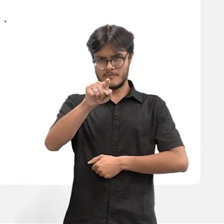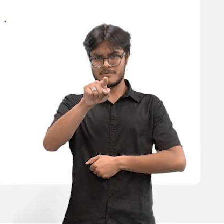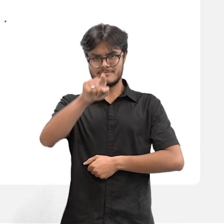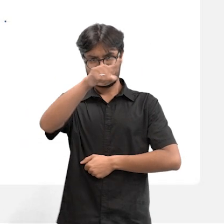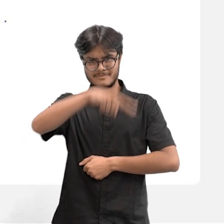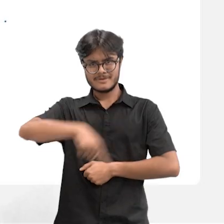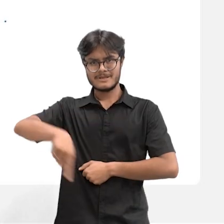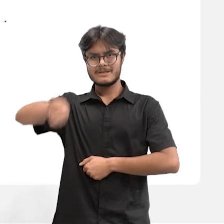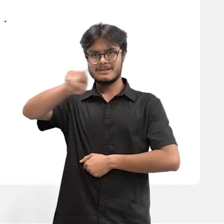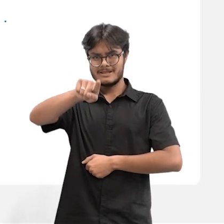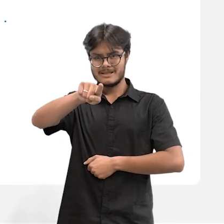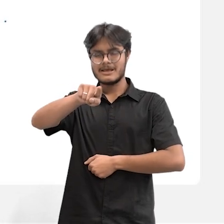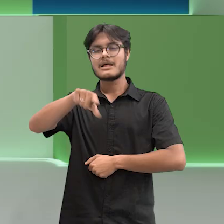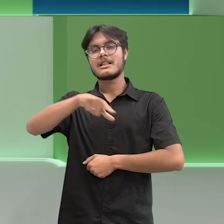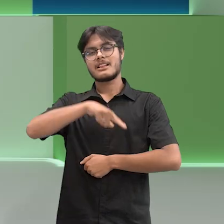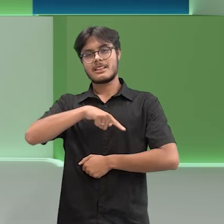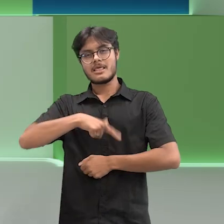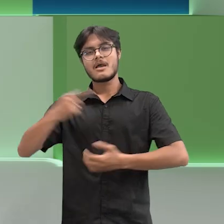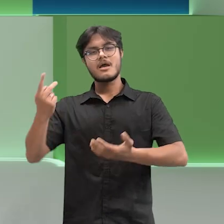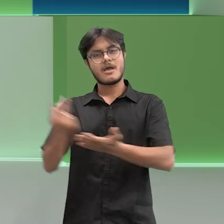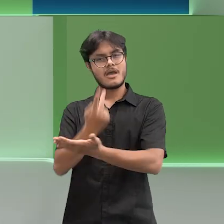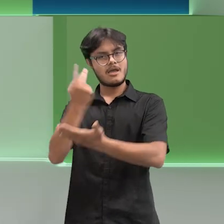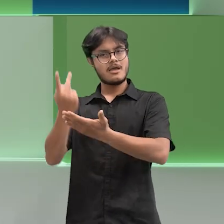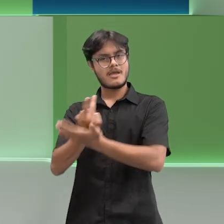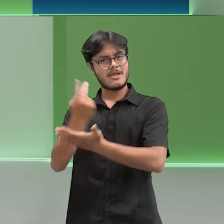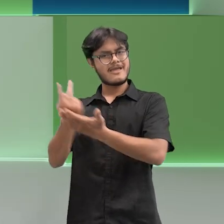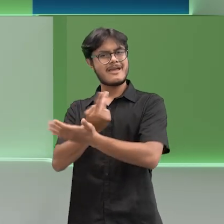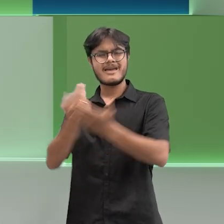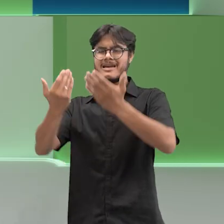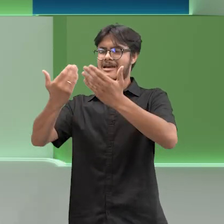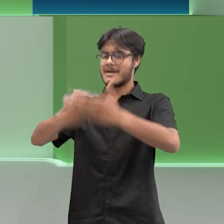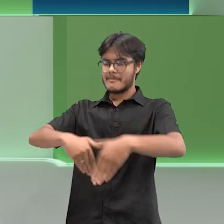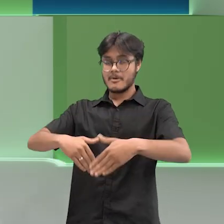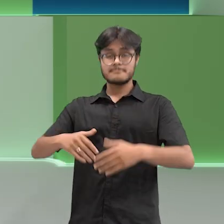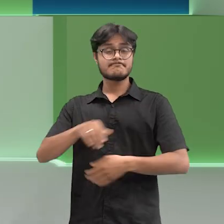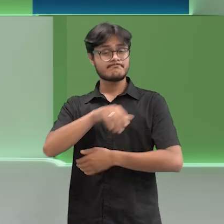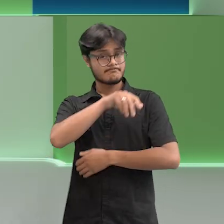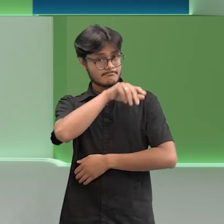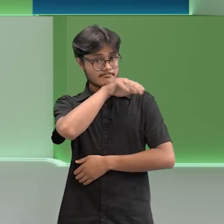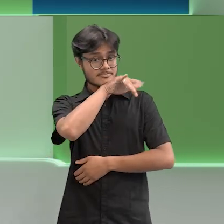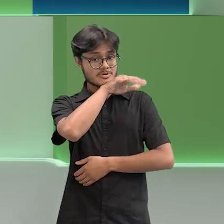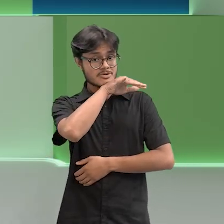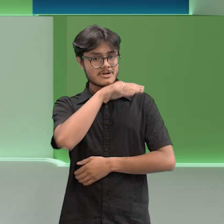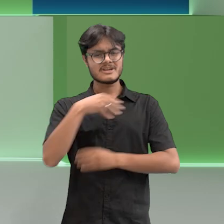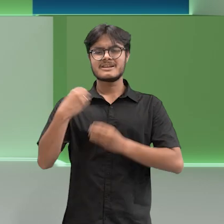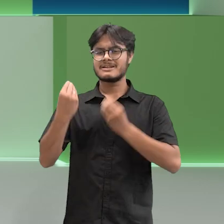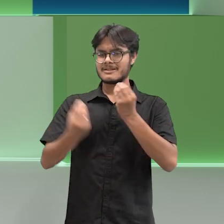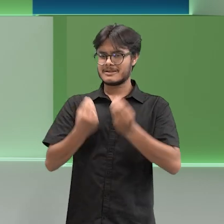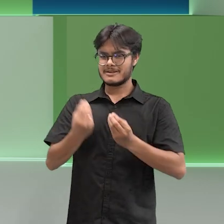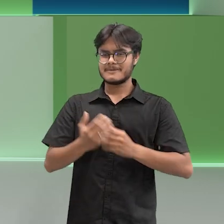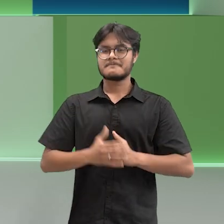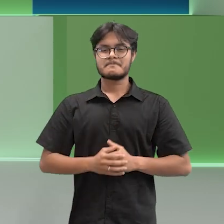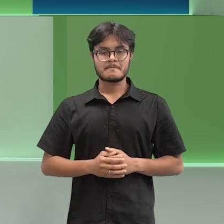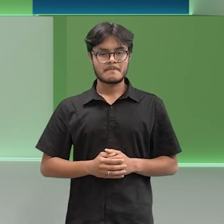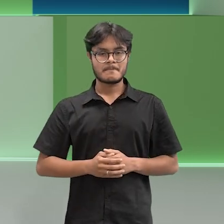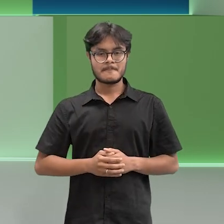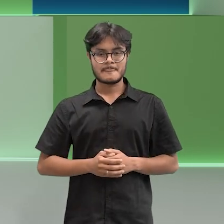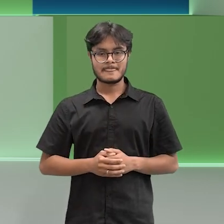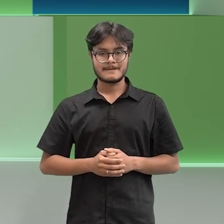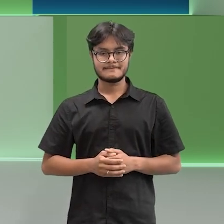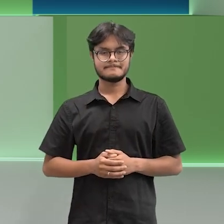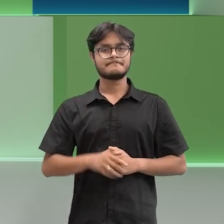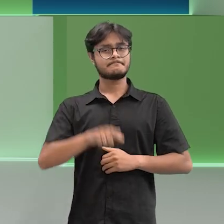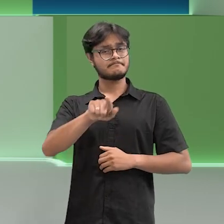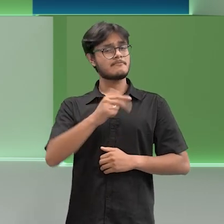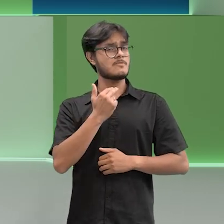amigo, vai cair numa pegadinha, mas uma pegadinha terrível. A pegadinha mais manjada que existe, cara. E tu